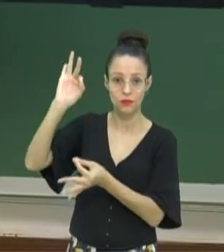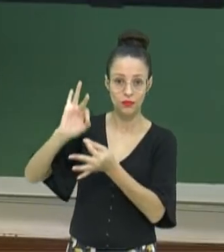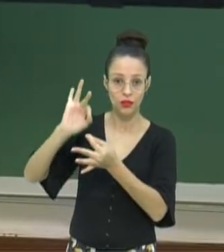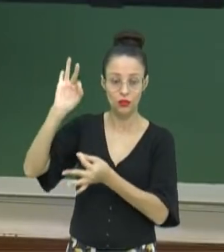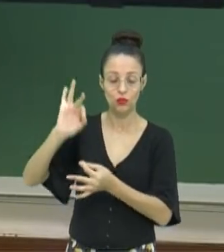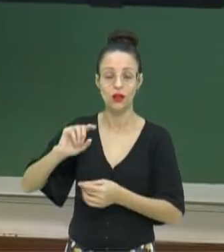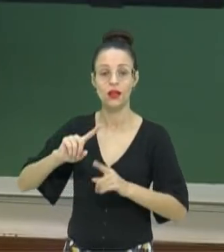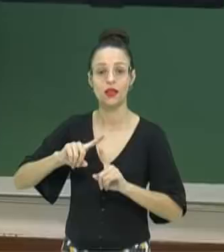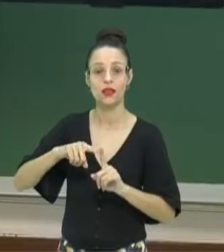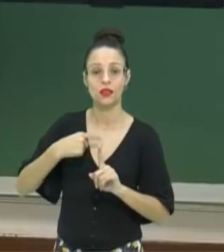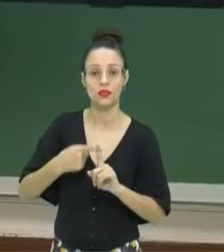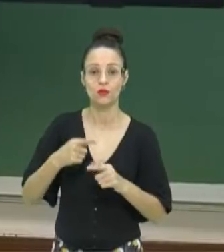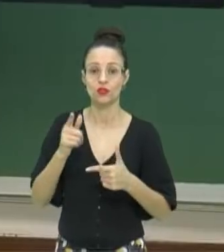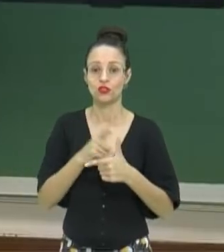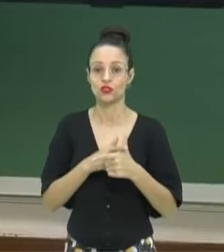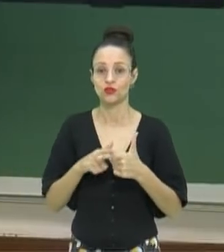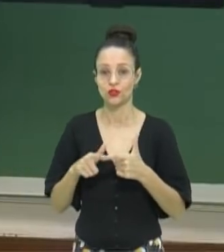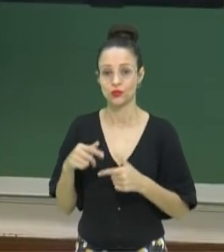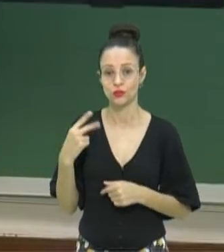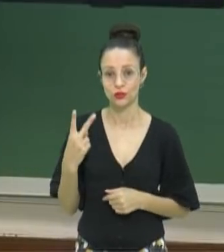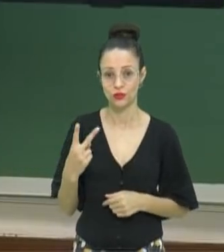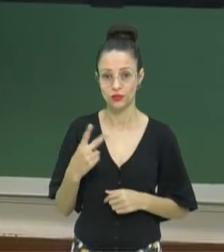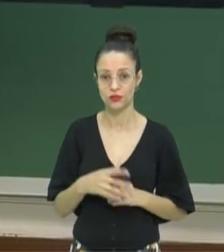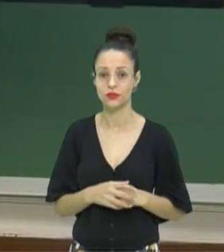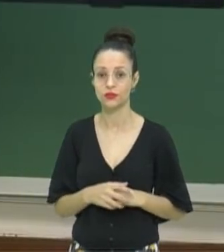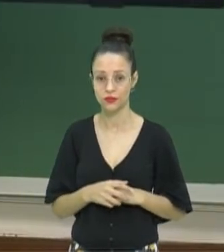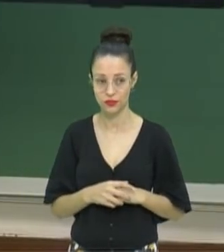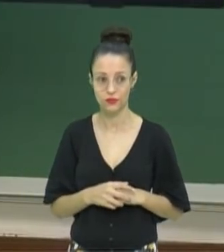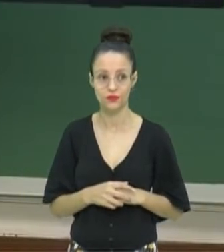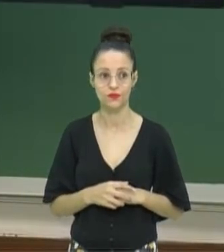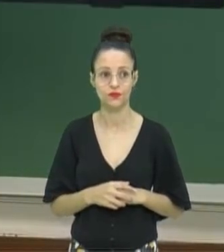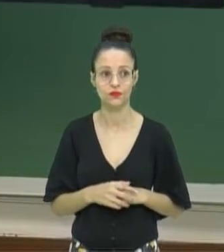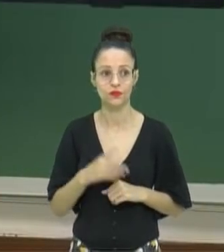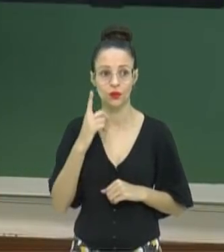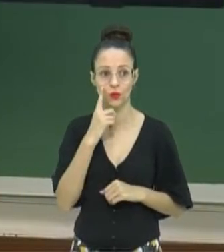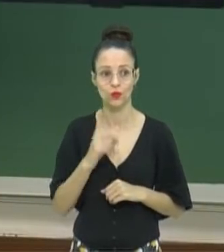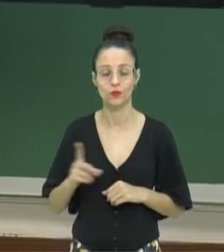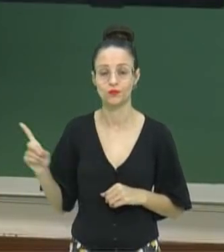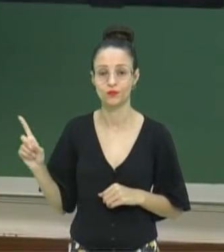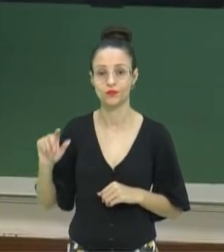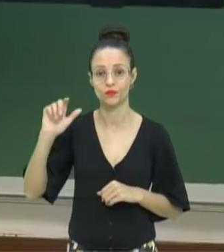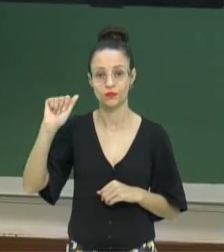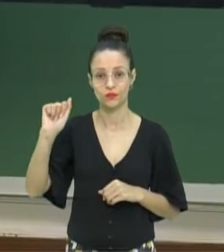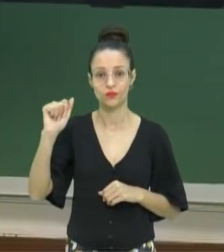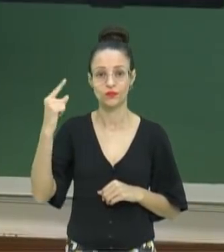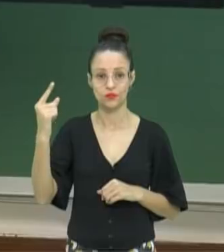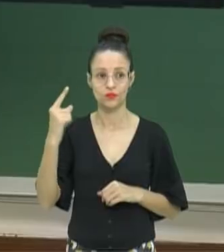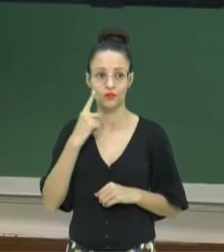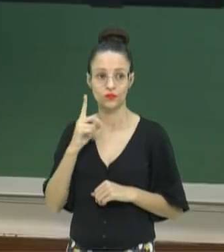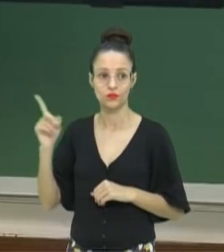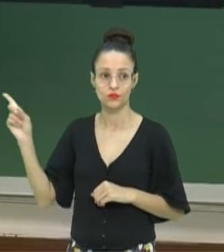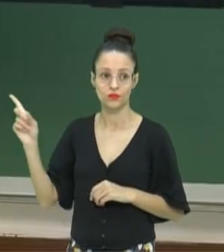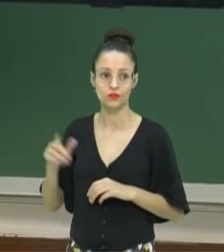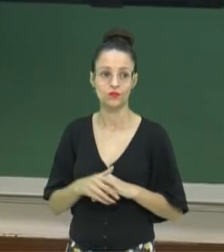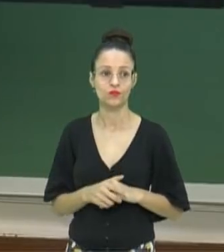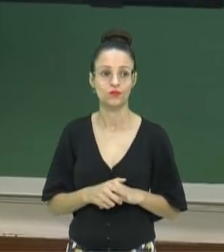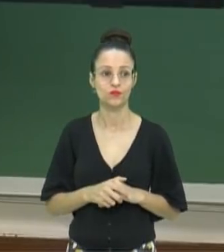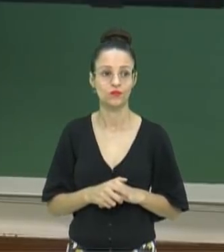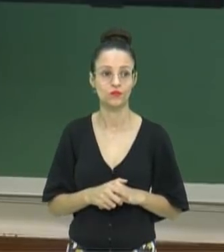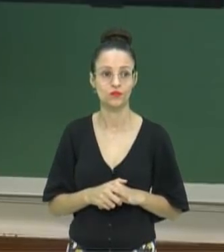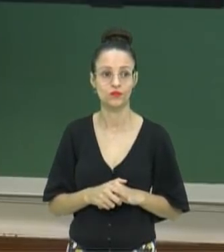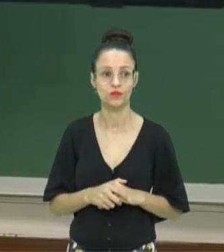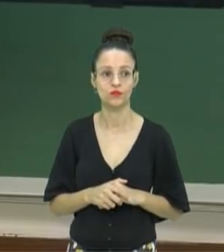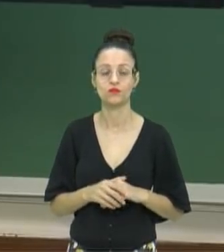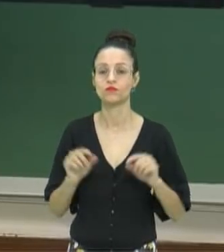e depois dividido por 2, ok? Então, vamos olhar para esse A1, esse de cima aqui. Eu tenho a